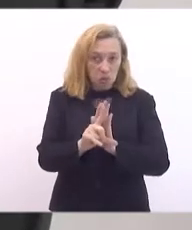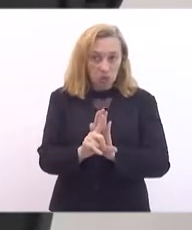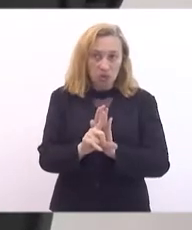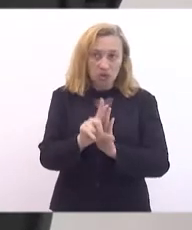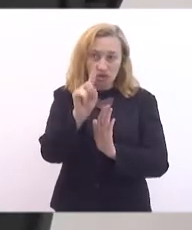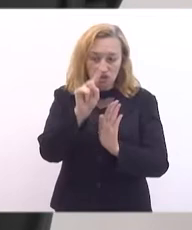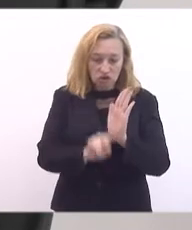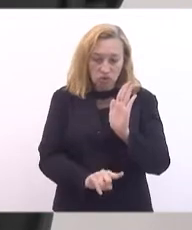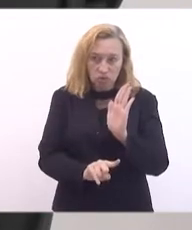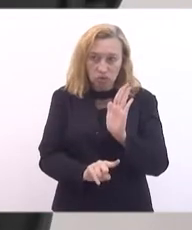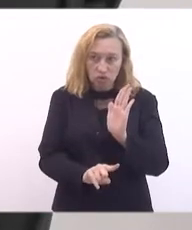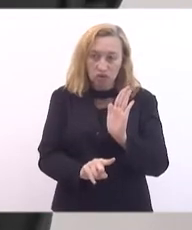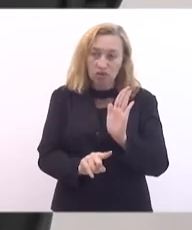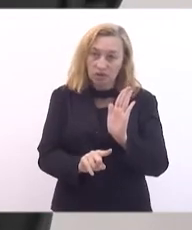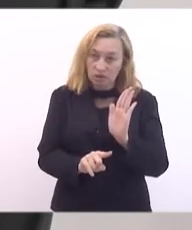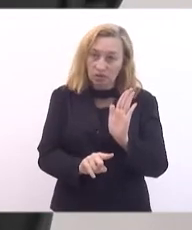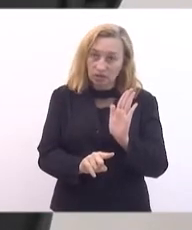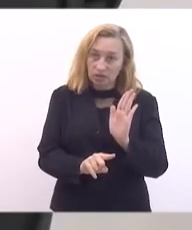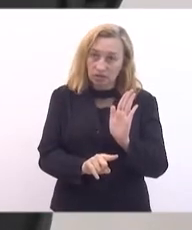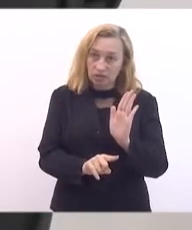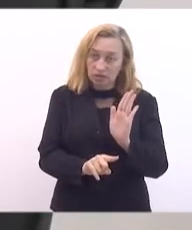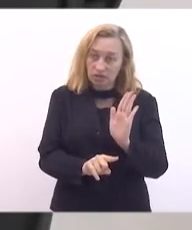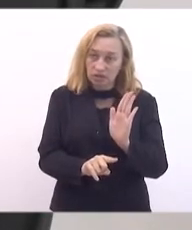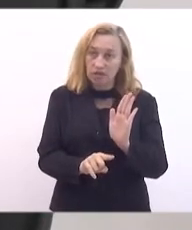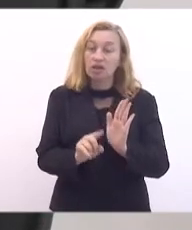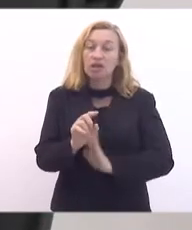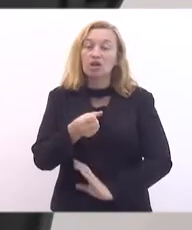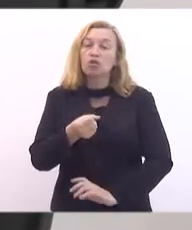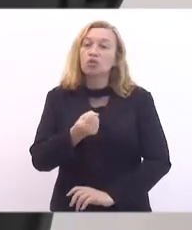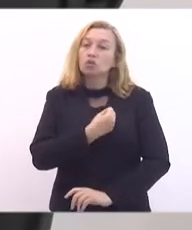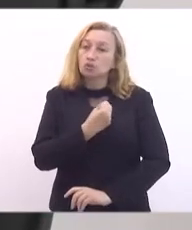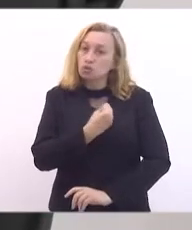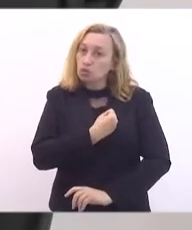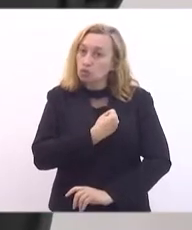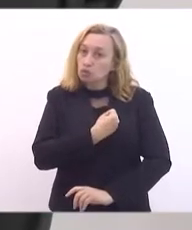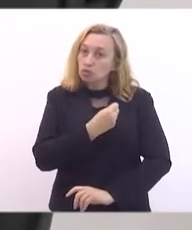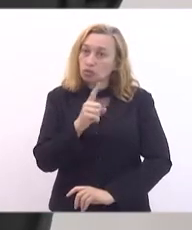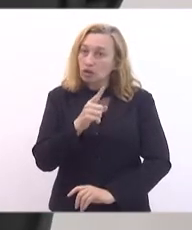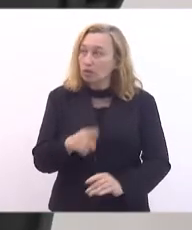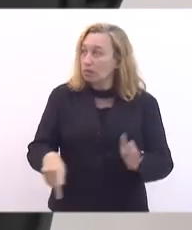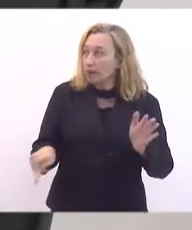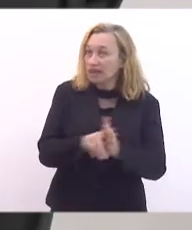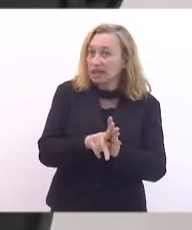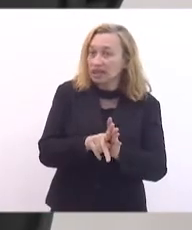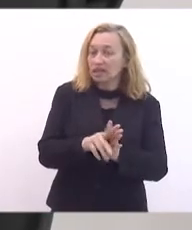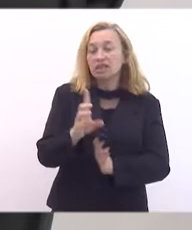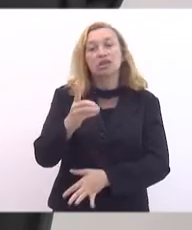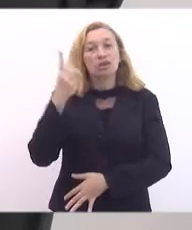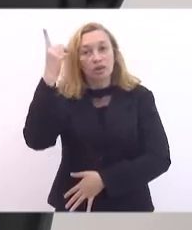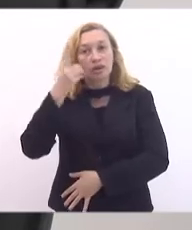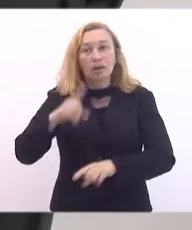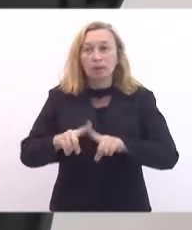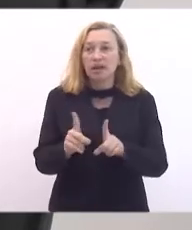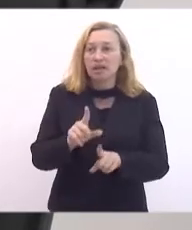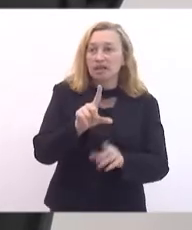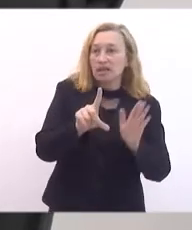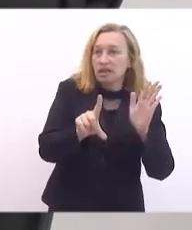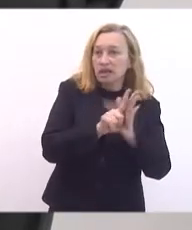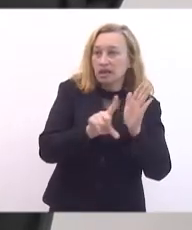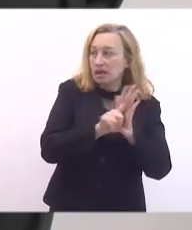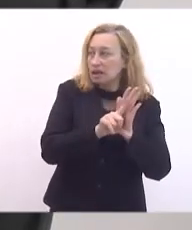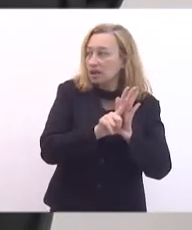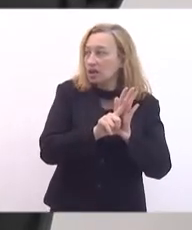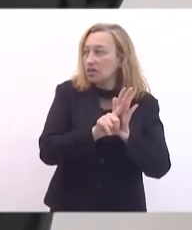reduzindo as suas alíquotas E aí são os números não do Parlamento os números da ele deu o preparado